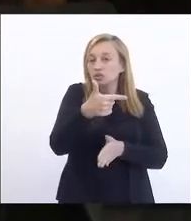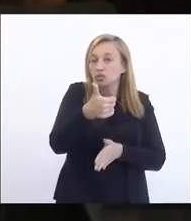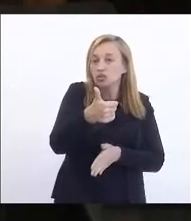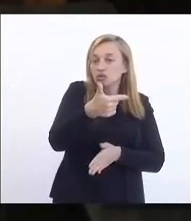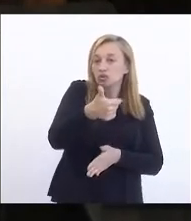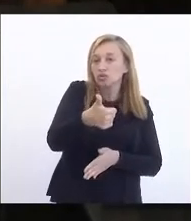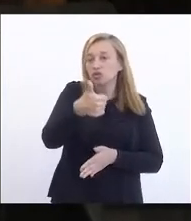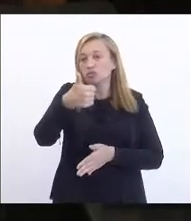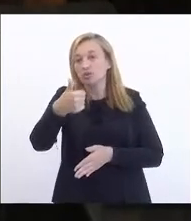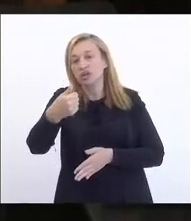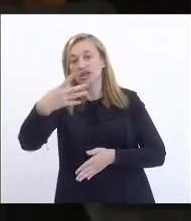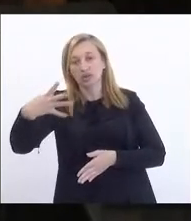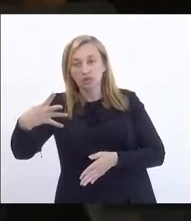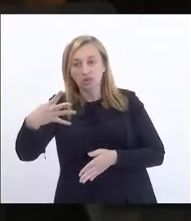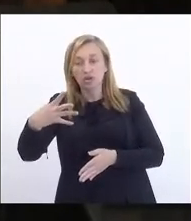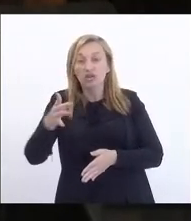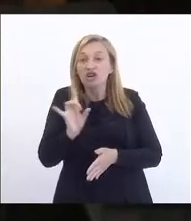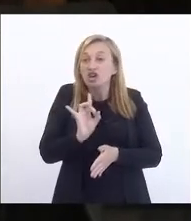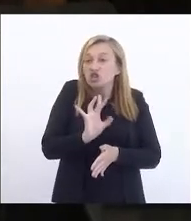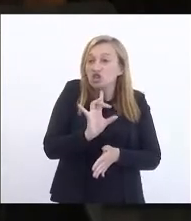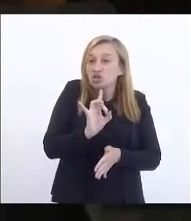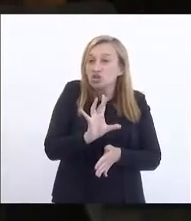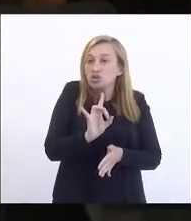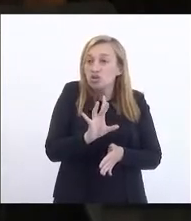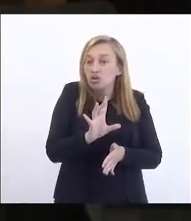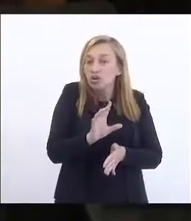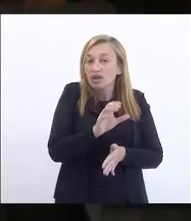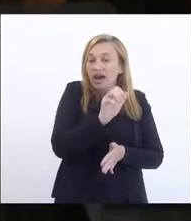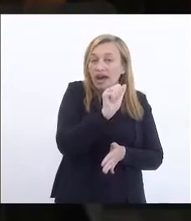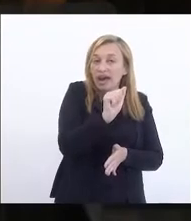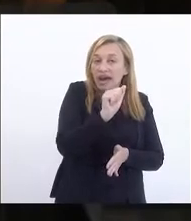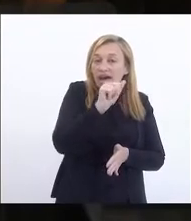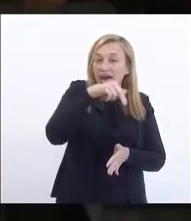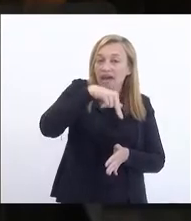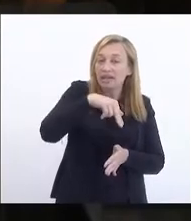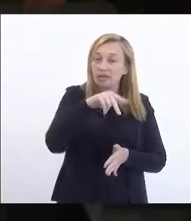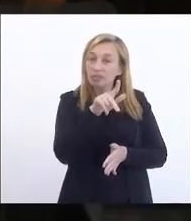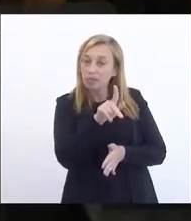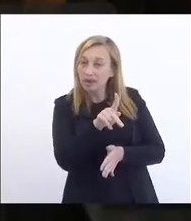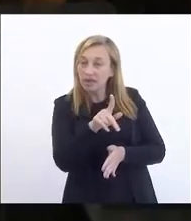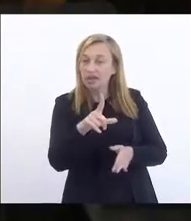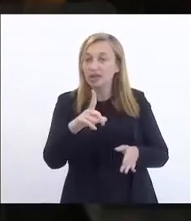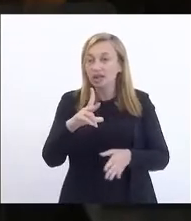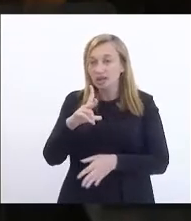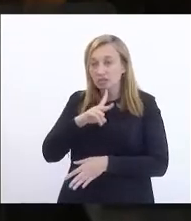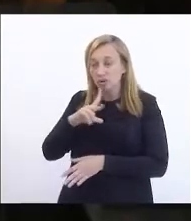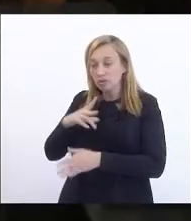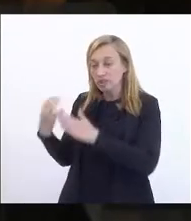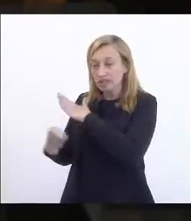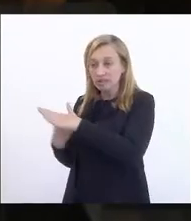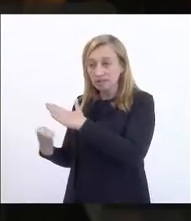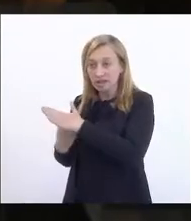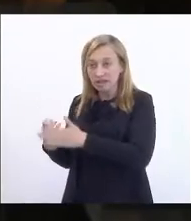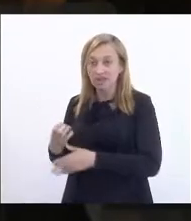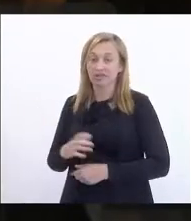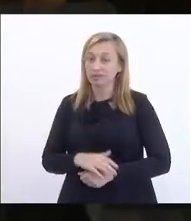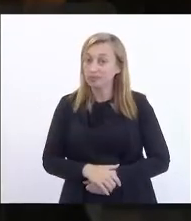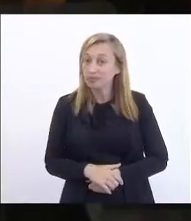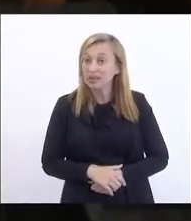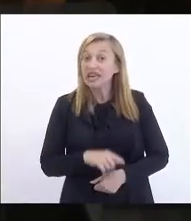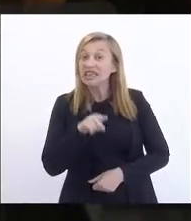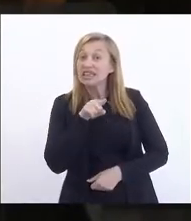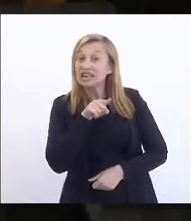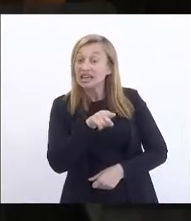e ficava só no âmbito da ANP e das próprias concessionárias. E essa